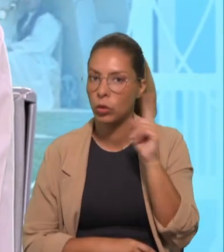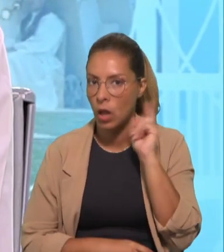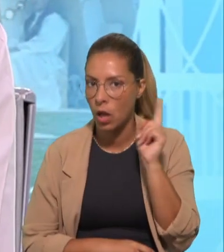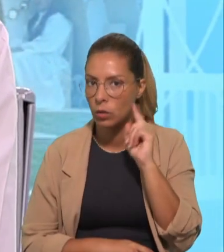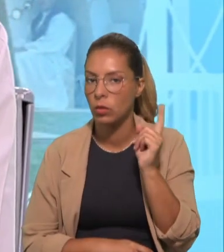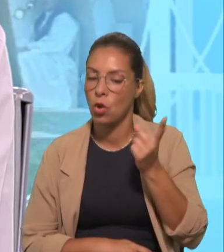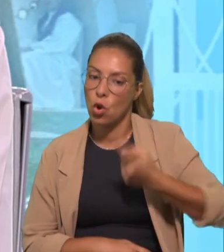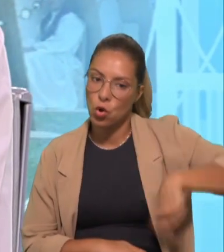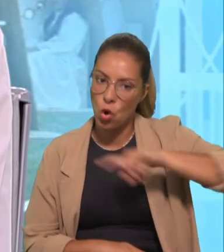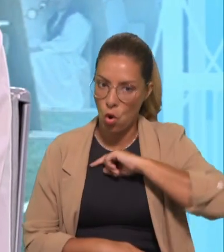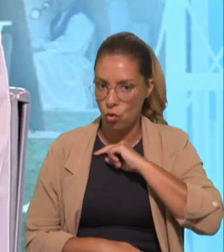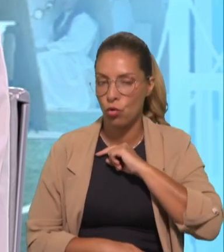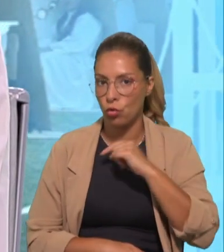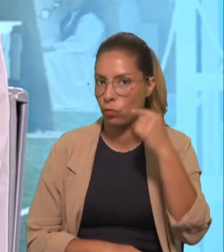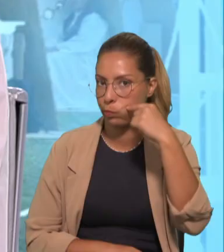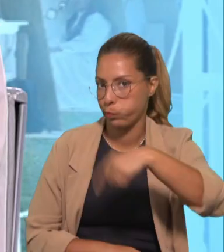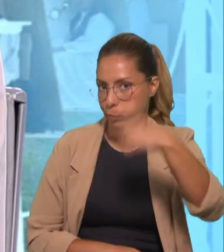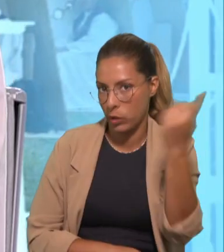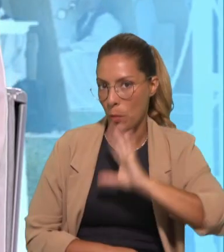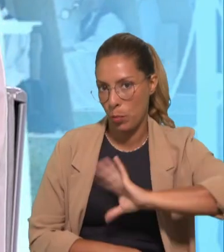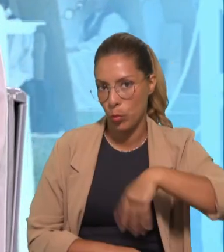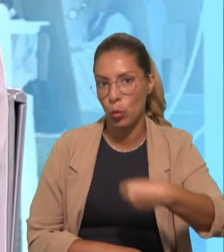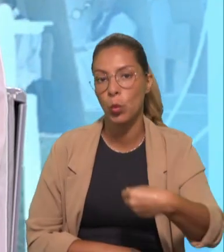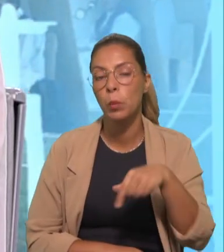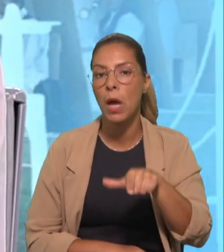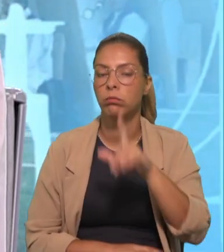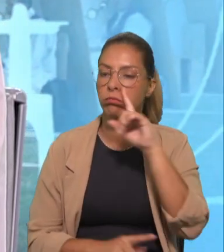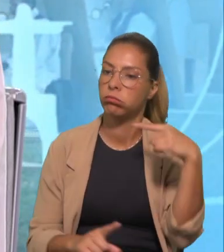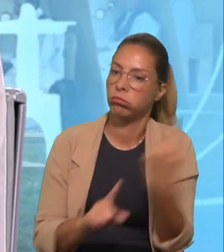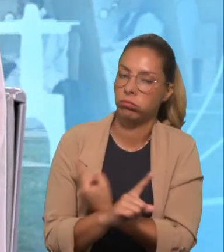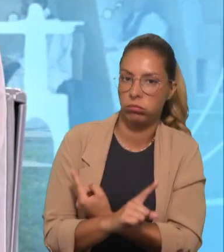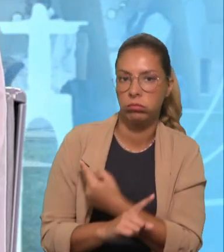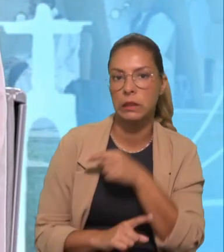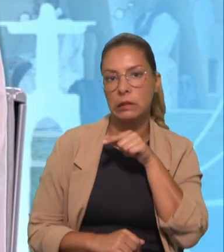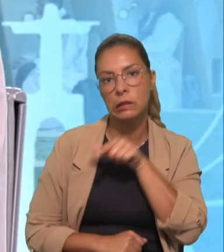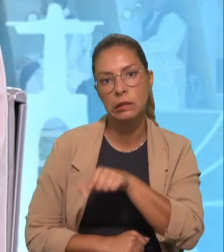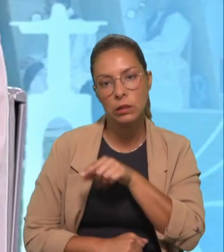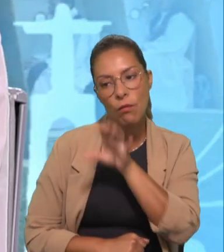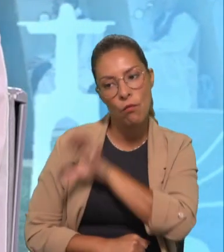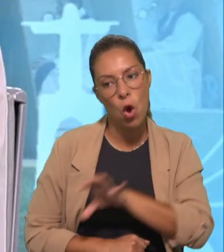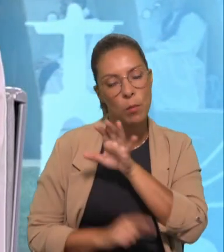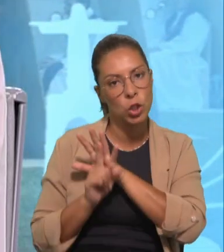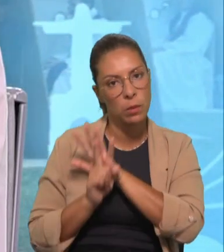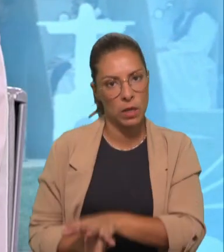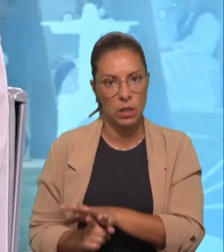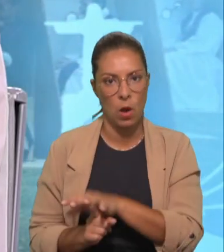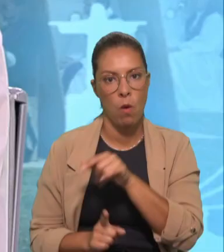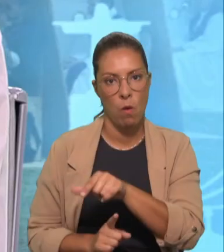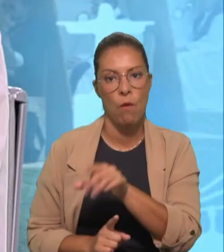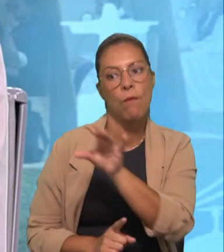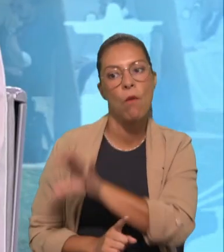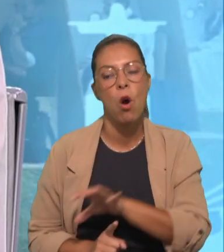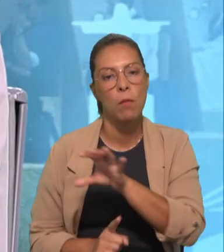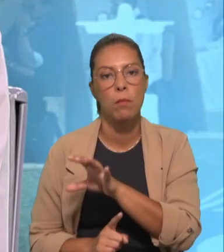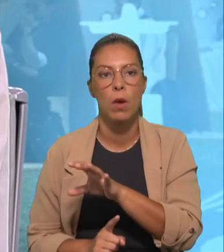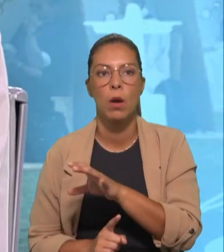mundo uma identidade que é exatamente oposta a esse tipo de discriminação e de fechamento, porque o